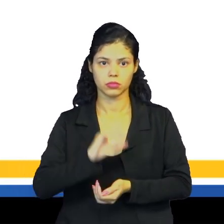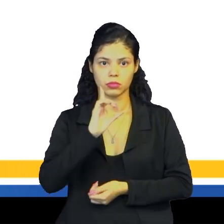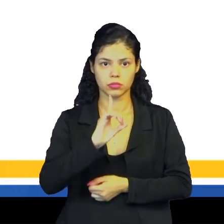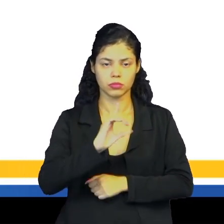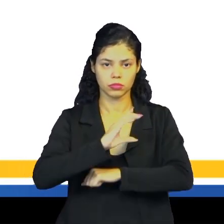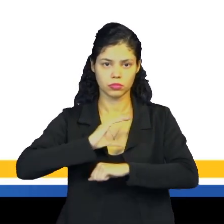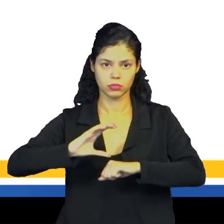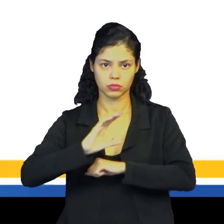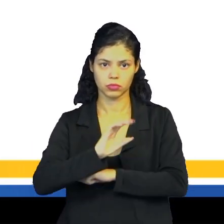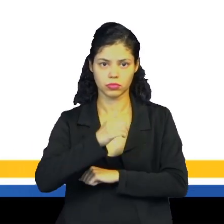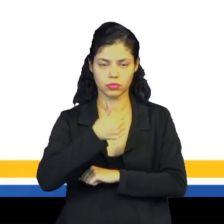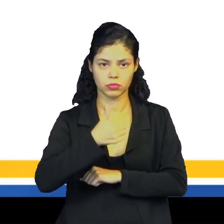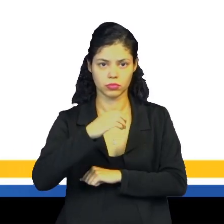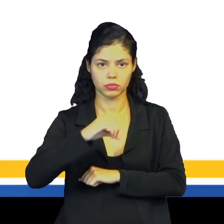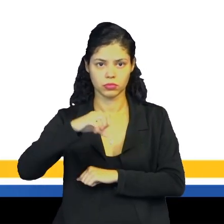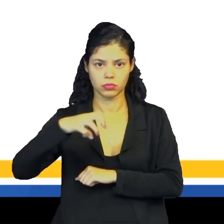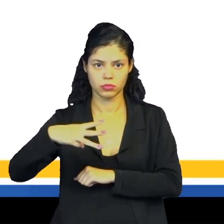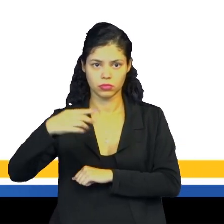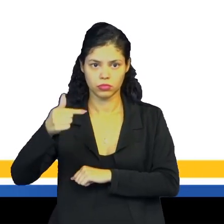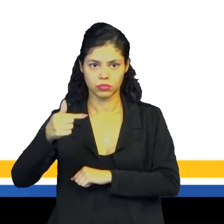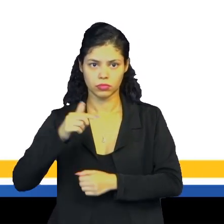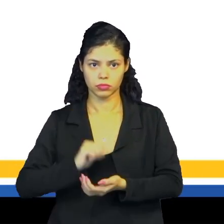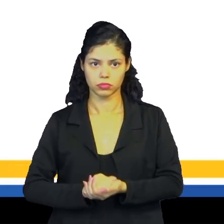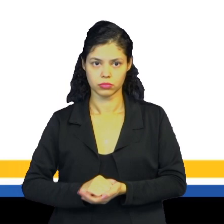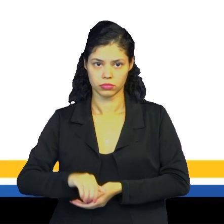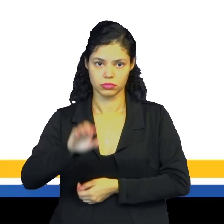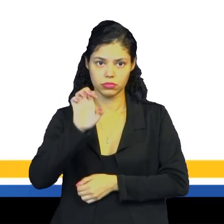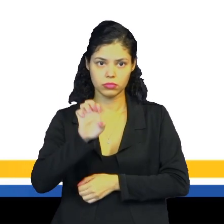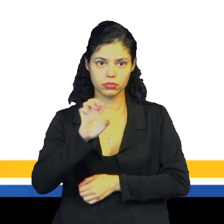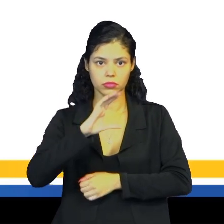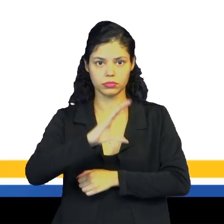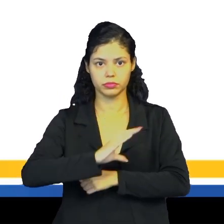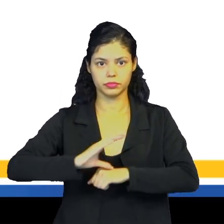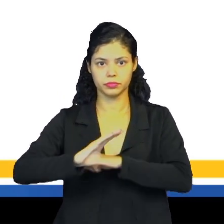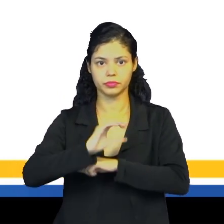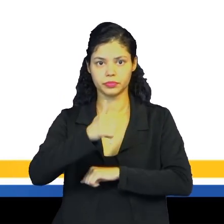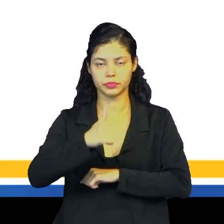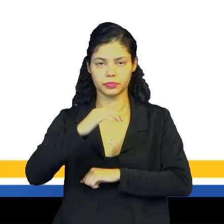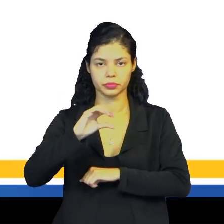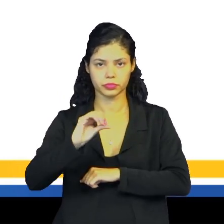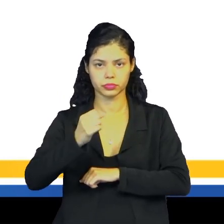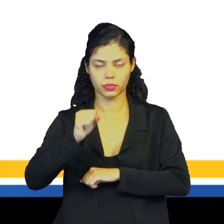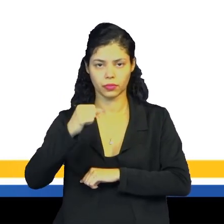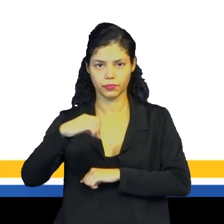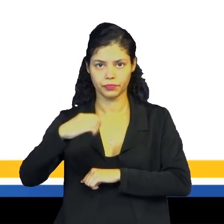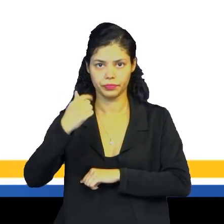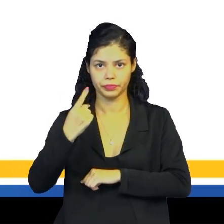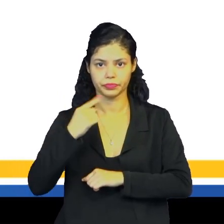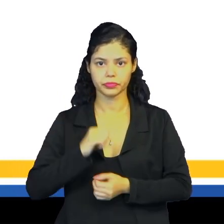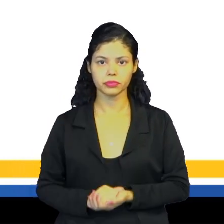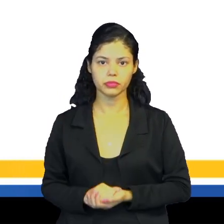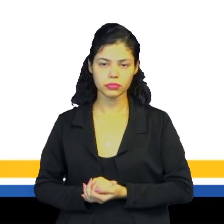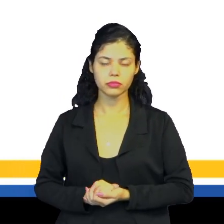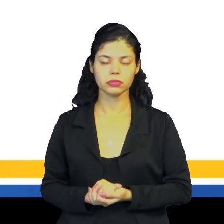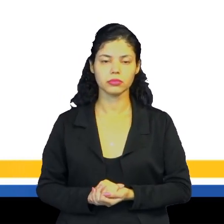1946, letra D, Constituição de 1937 ou letra E, Constituição de